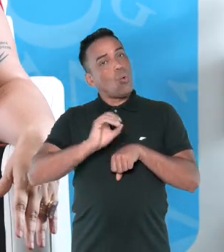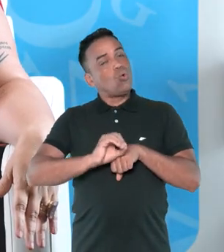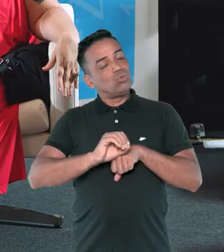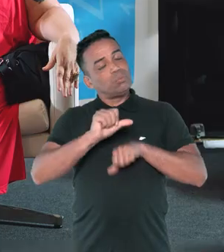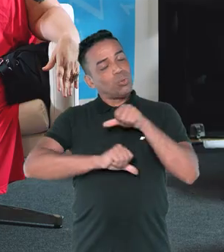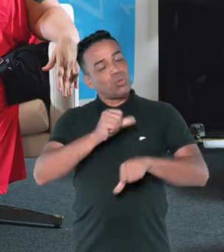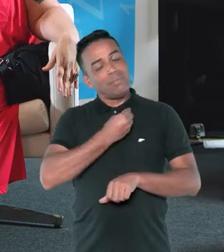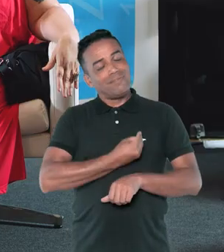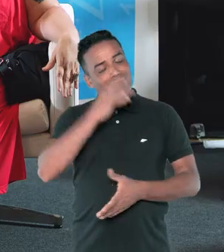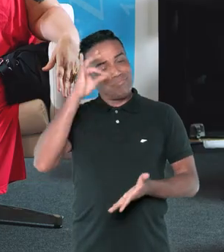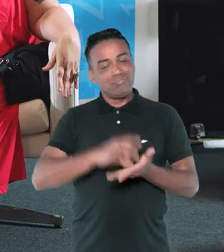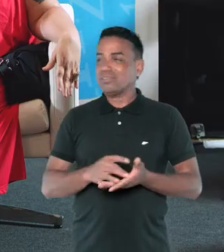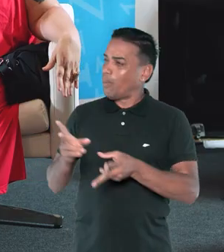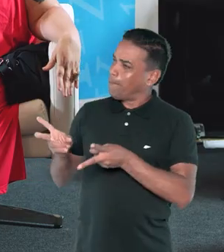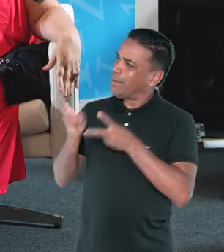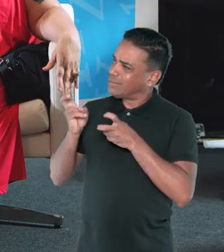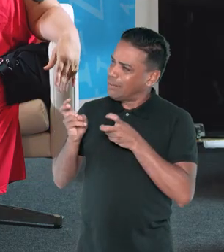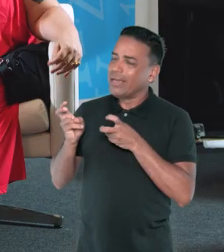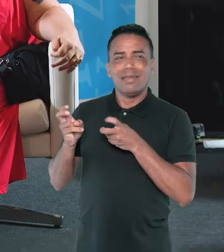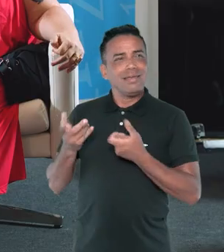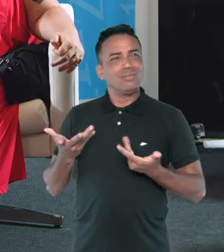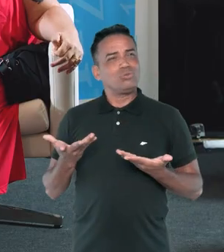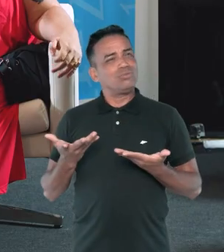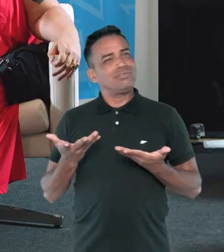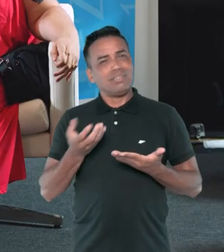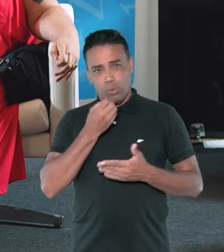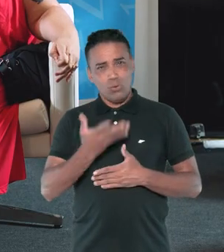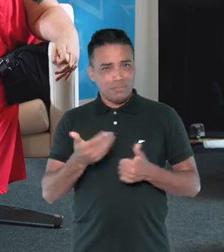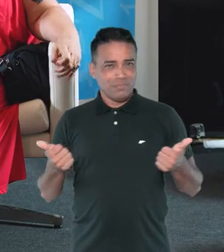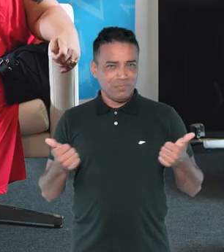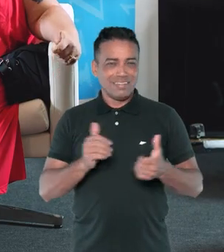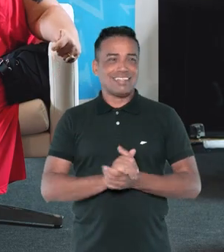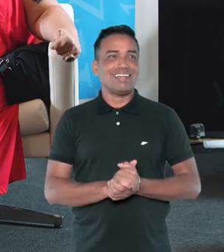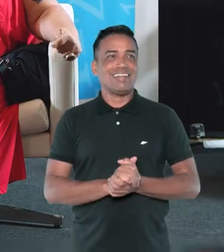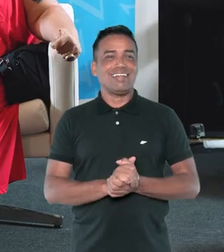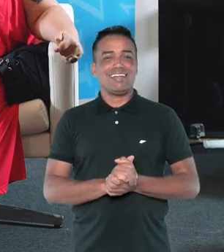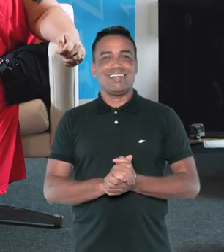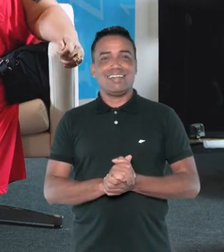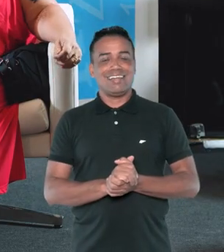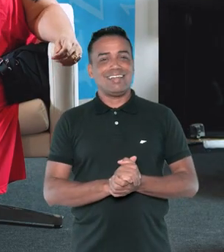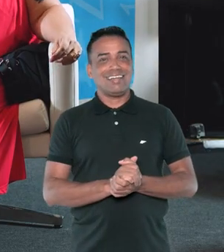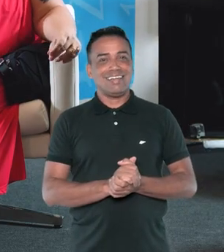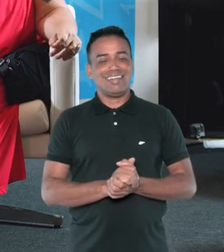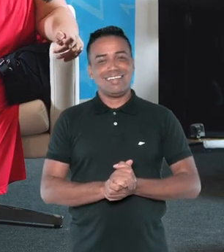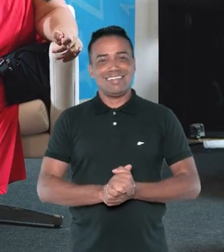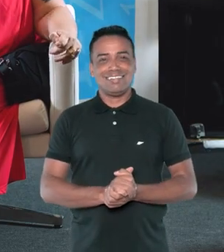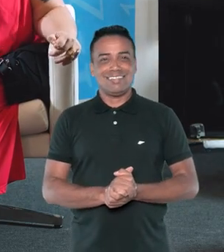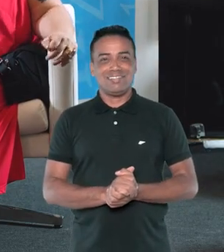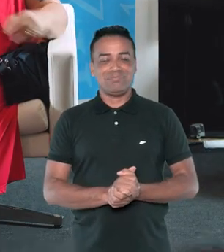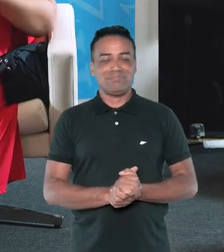hora. Tô percebendo isso, mas tá bom, a história tá boa, não tá, gente? Eu queria que tu falasse agora.